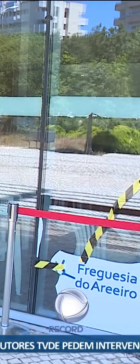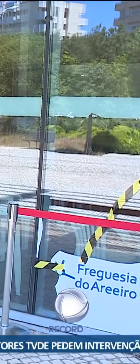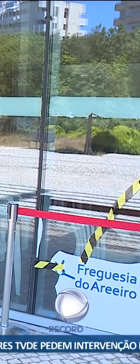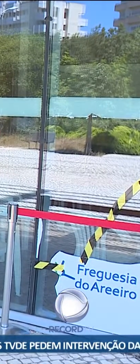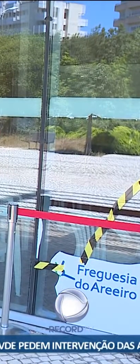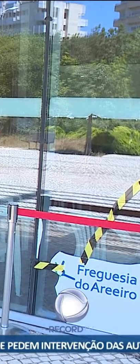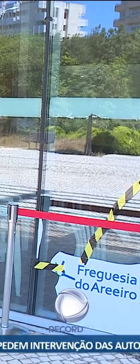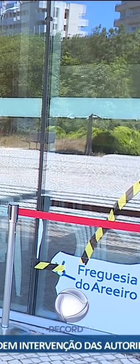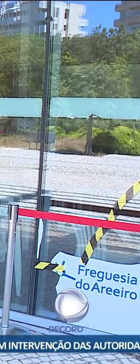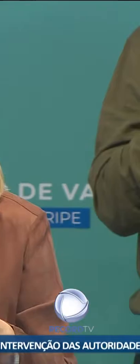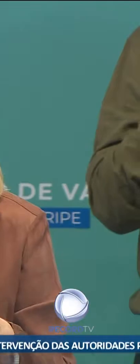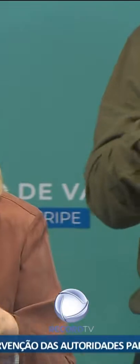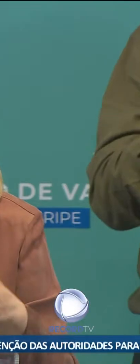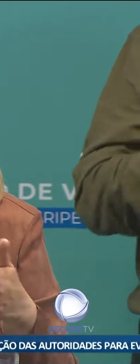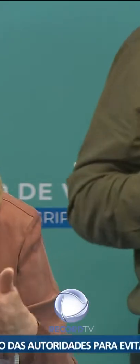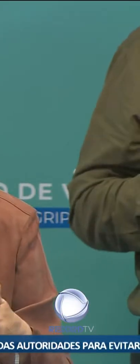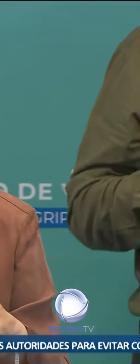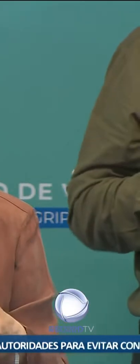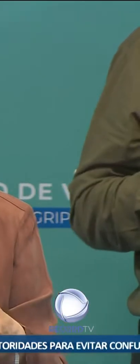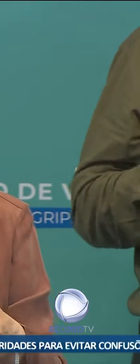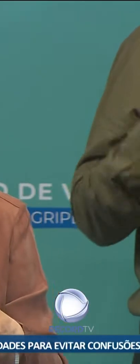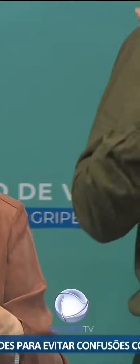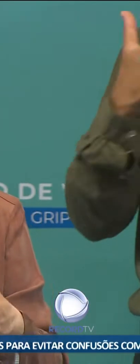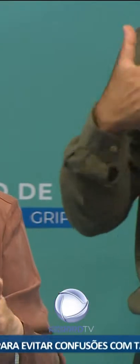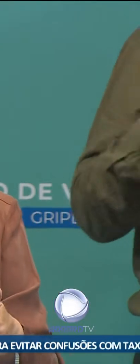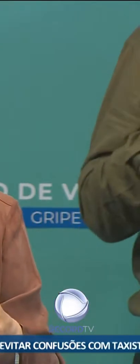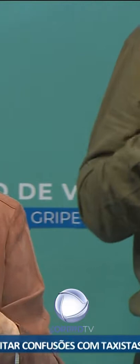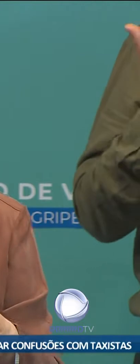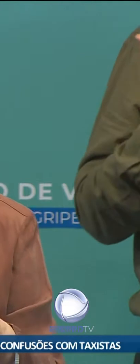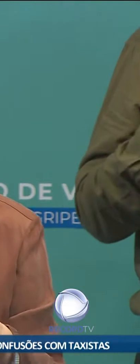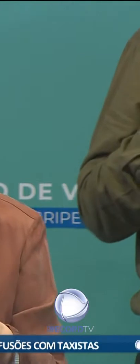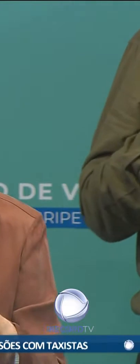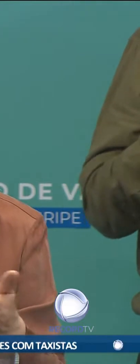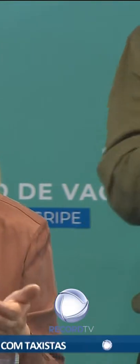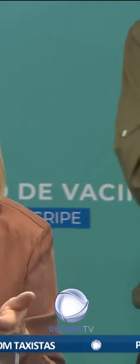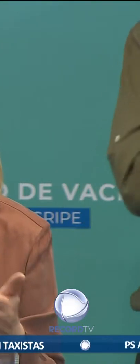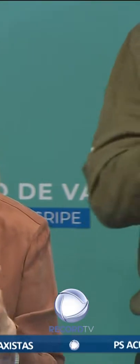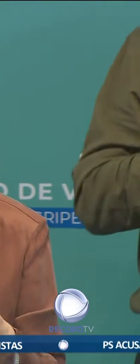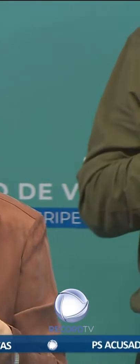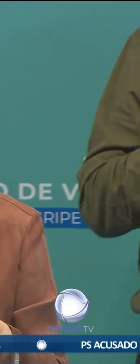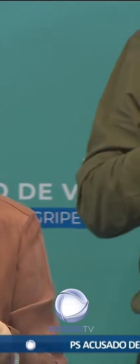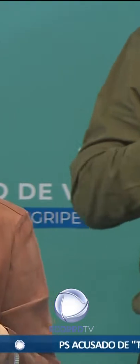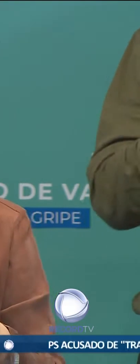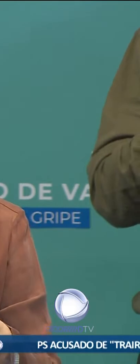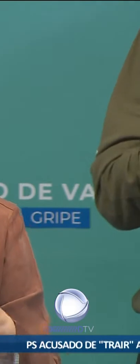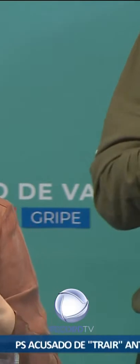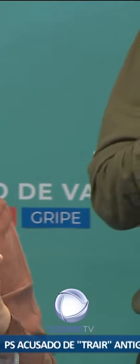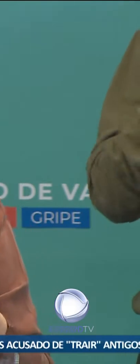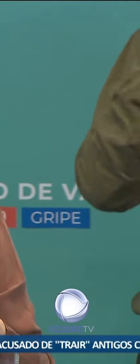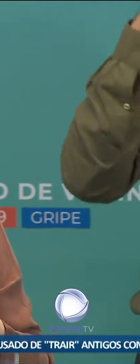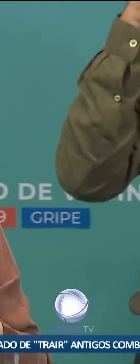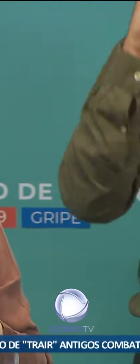mesmo tempo aos grupos mais vulneráveis as grandes orientações são aqui ó administração das vacinas da cova e da gripe